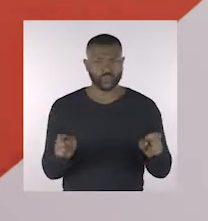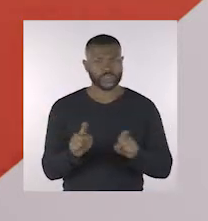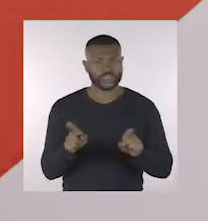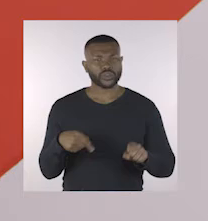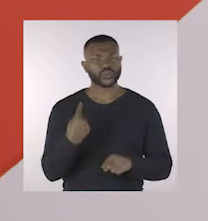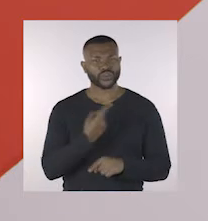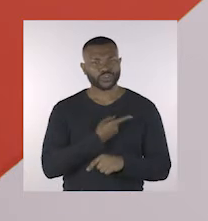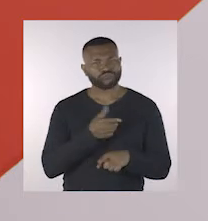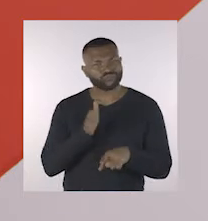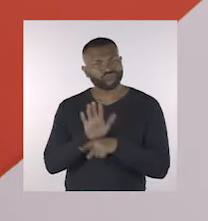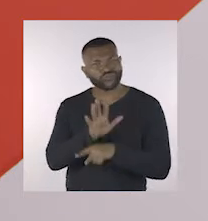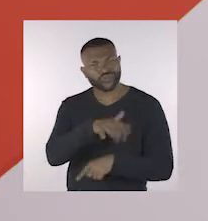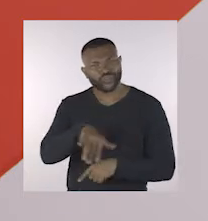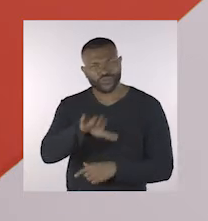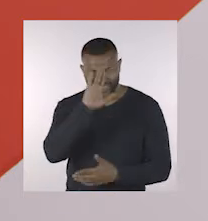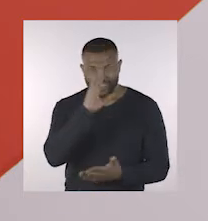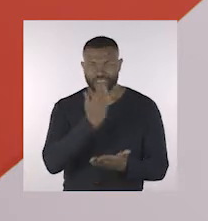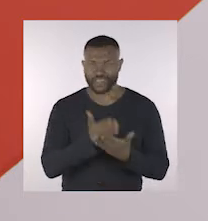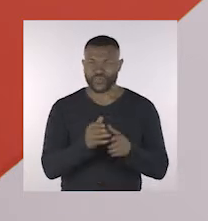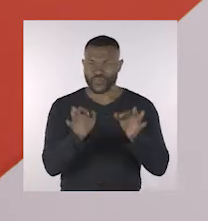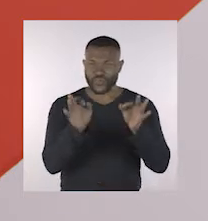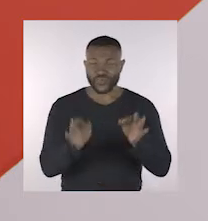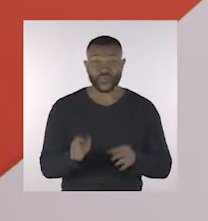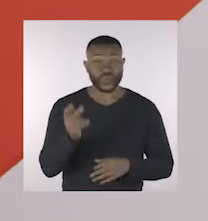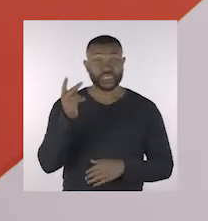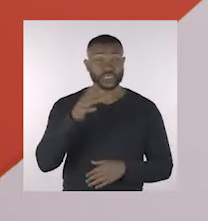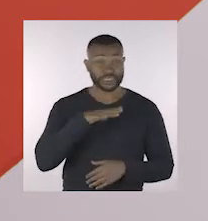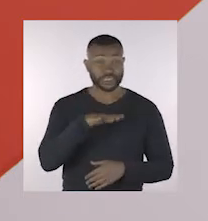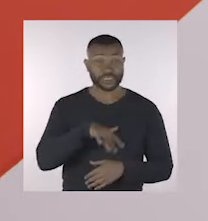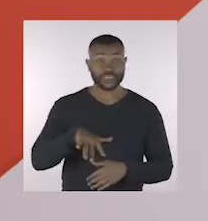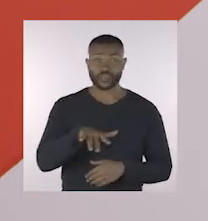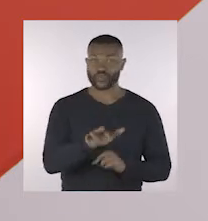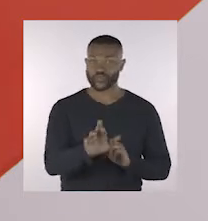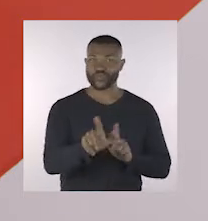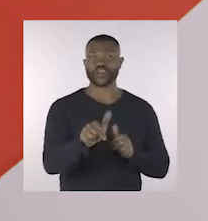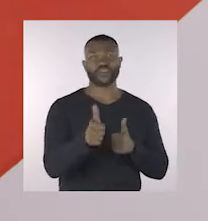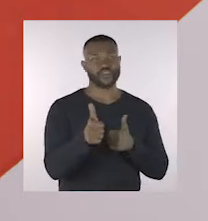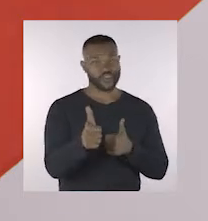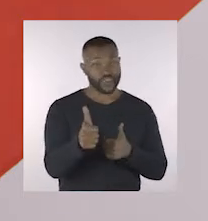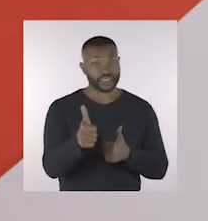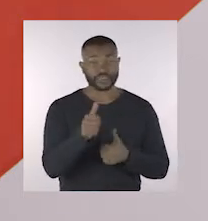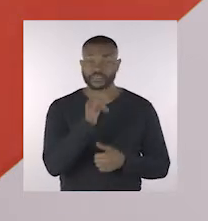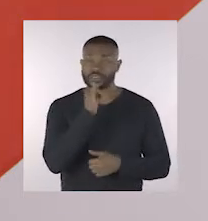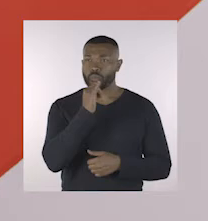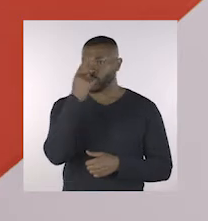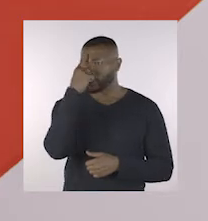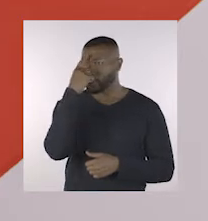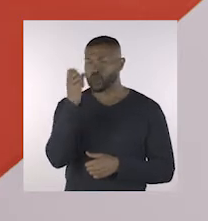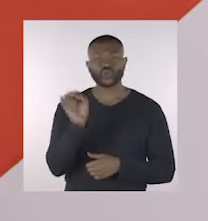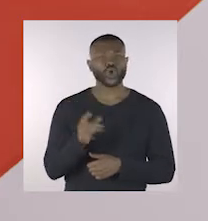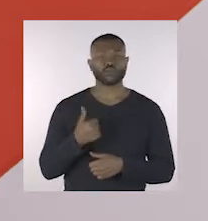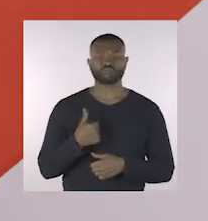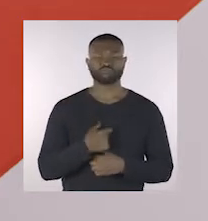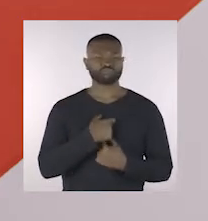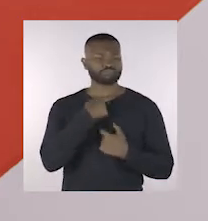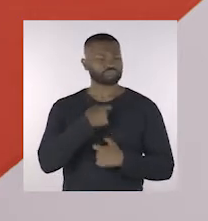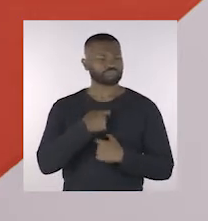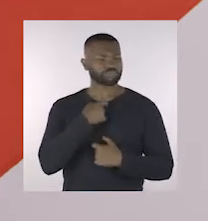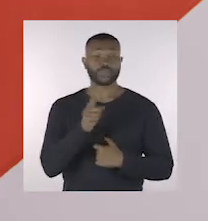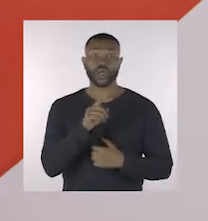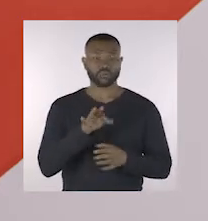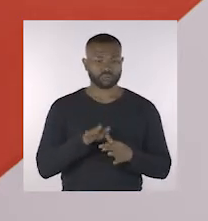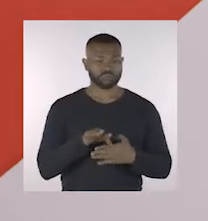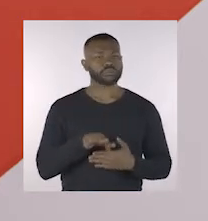da vida e fazendo muito para essa cidade vocês não tenha dúvida essa cidade vai ser outra e a nossa ideia não é prefeitar só